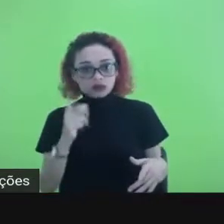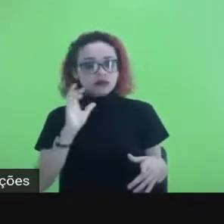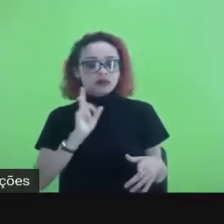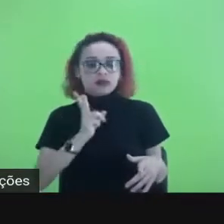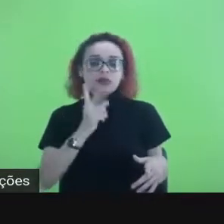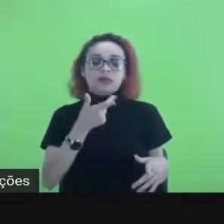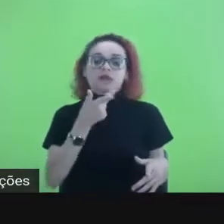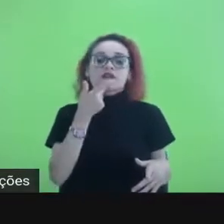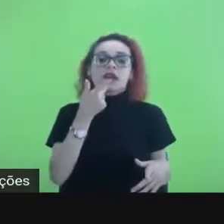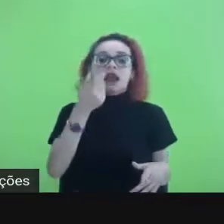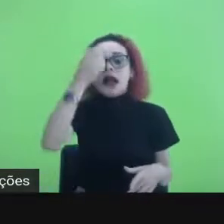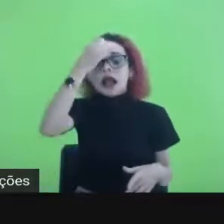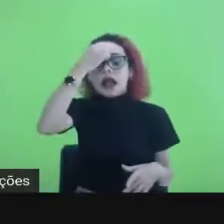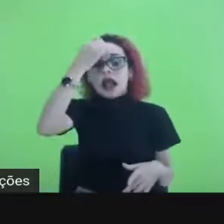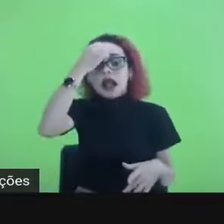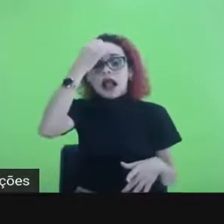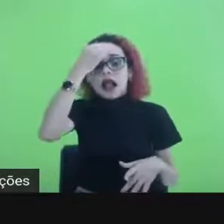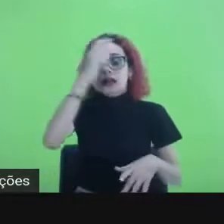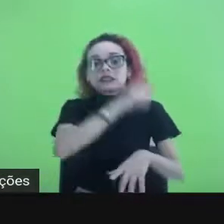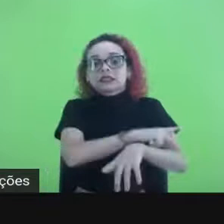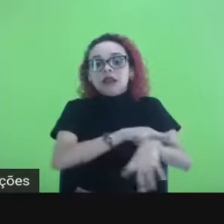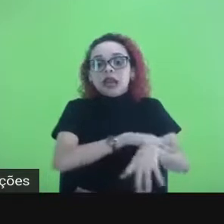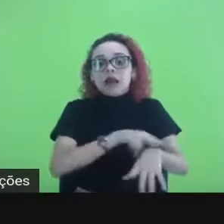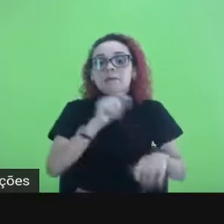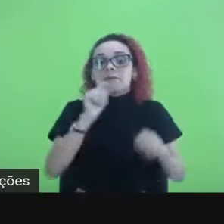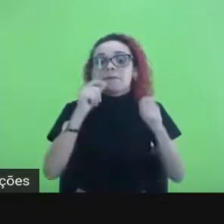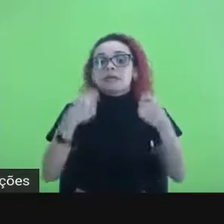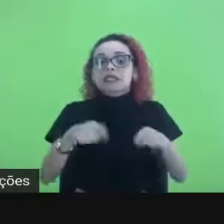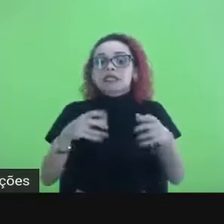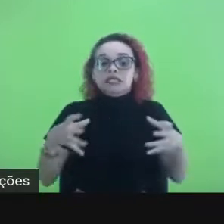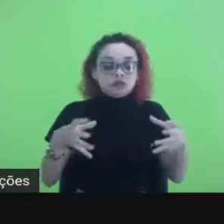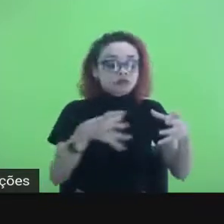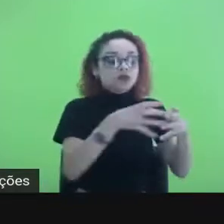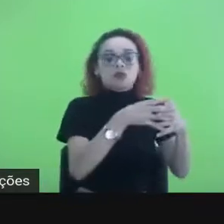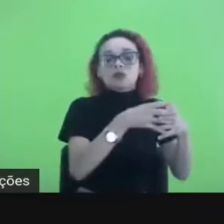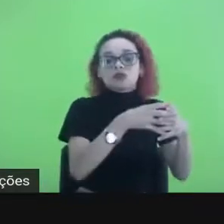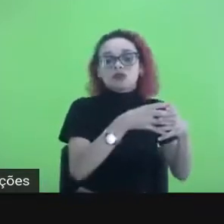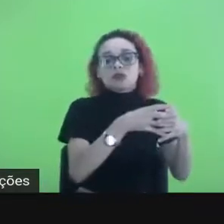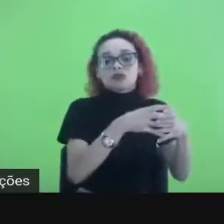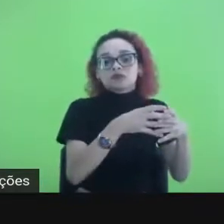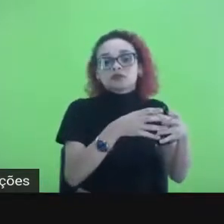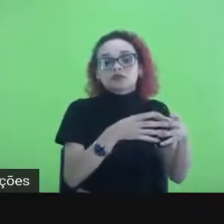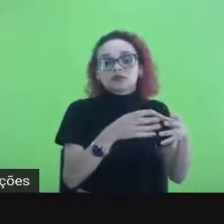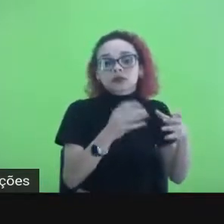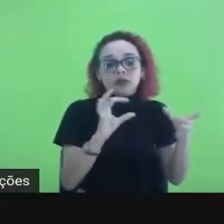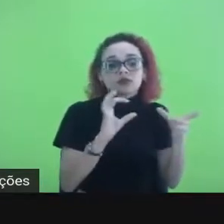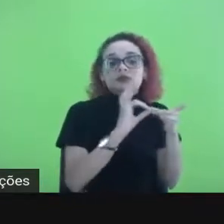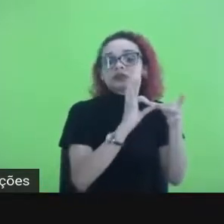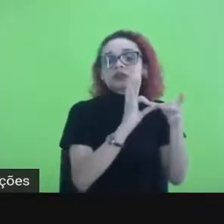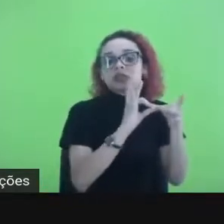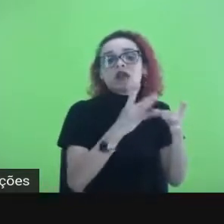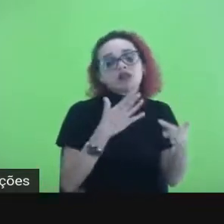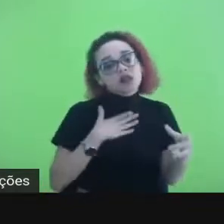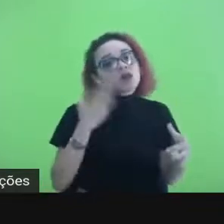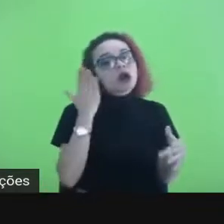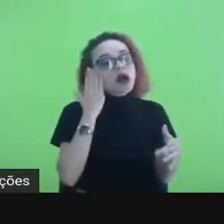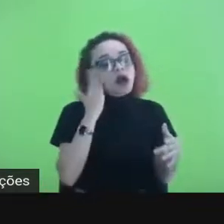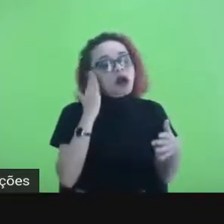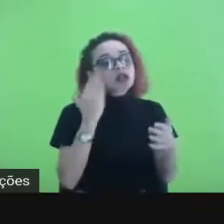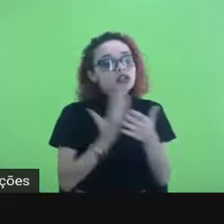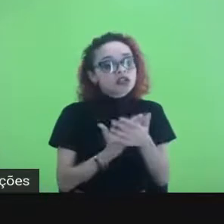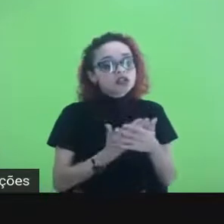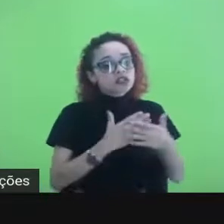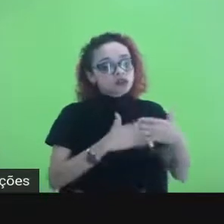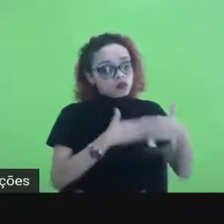ser, de fato, coletiva, né? E eu acredito muito nesse processo de ter aprendido muito sobre